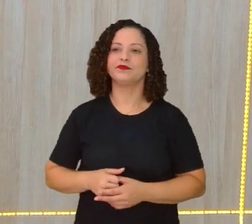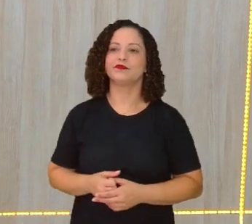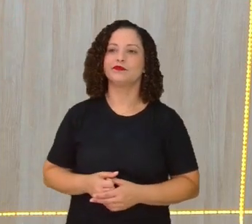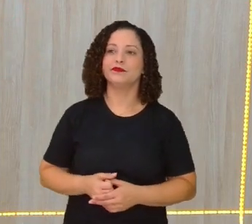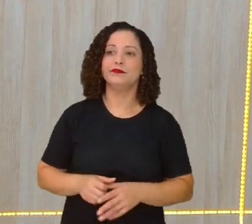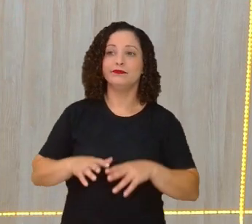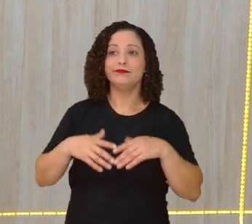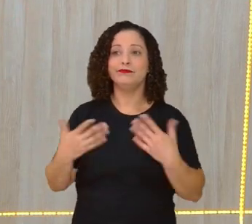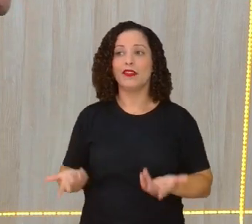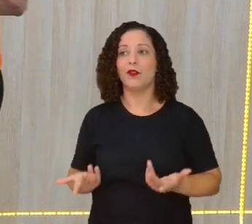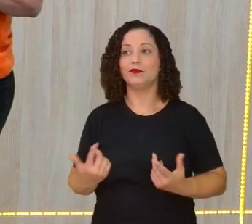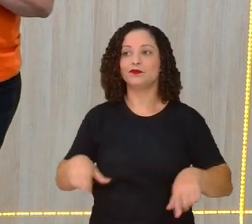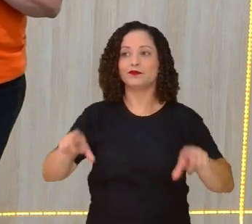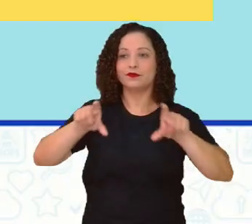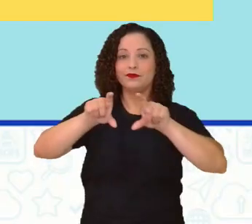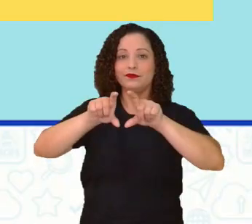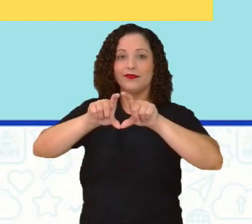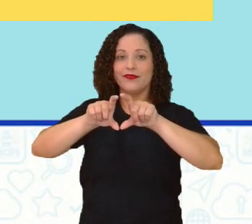oração